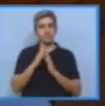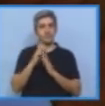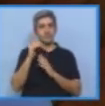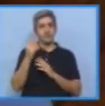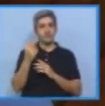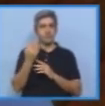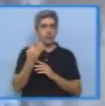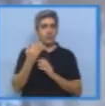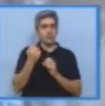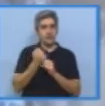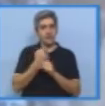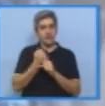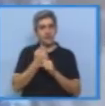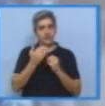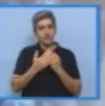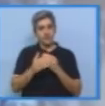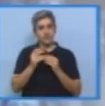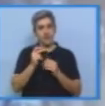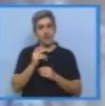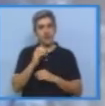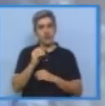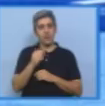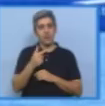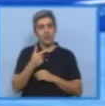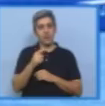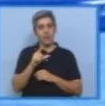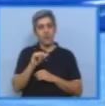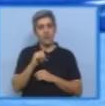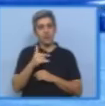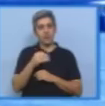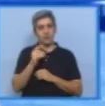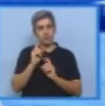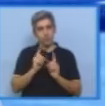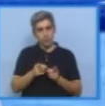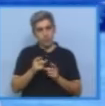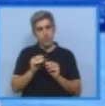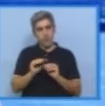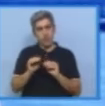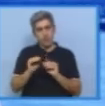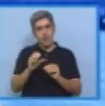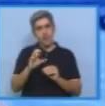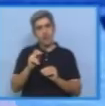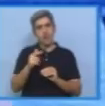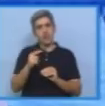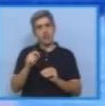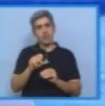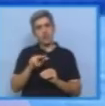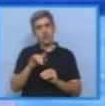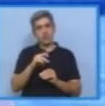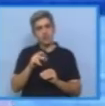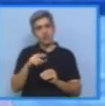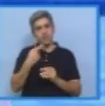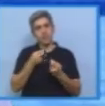Mas a partir do serviço como acólito? A partir do serviço. Foi como acólito, como catequista e depois de uma proximidade com a